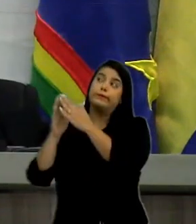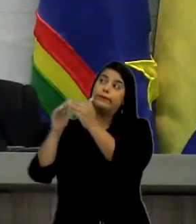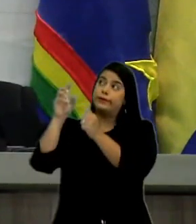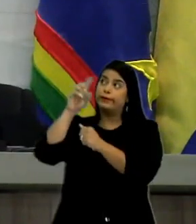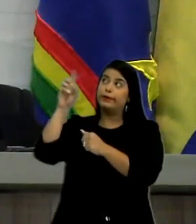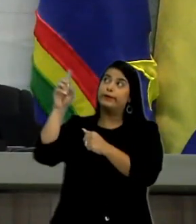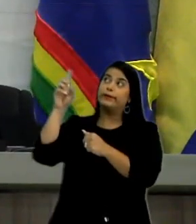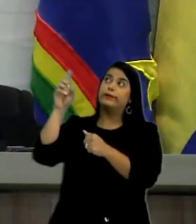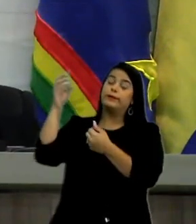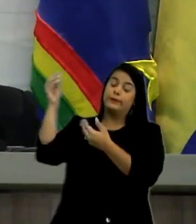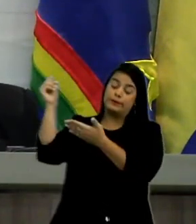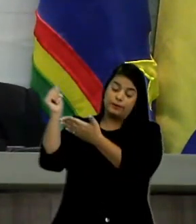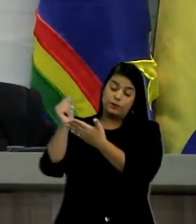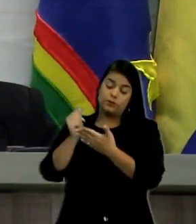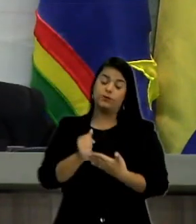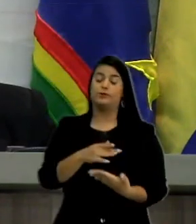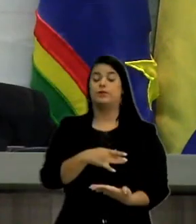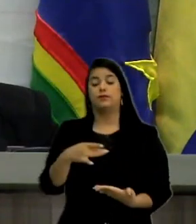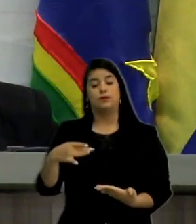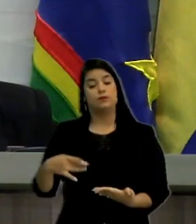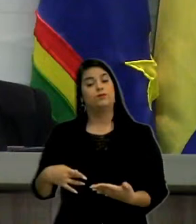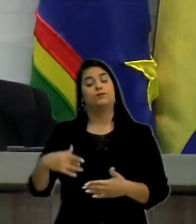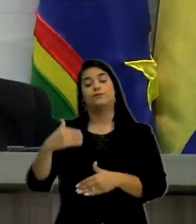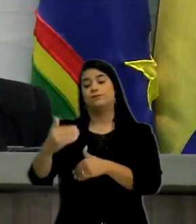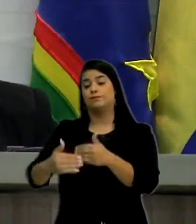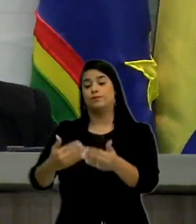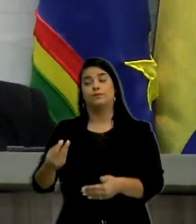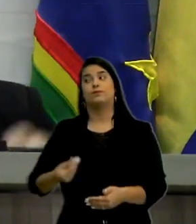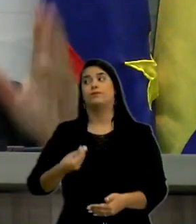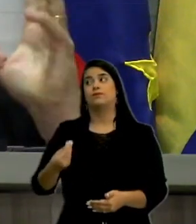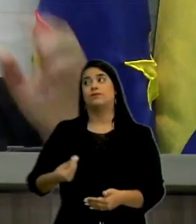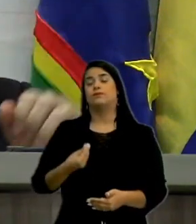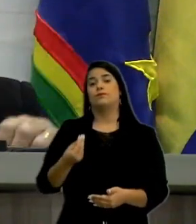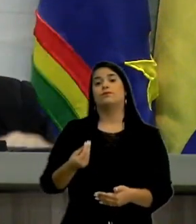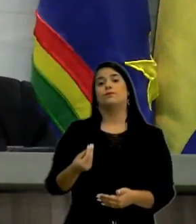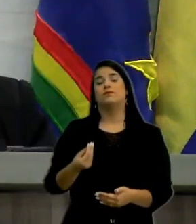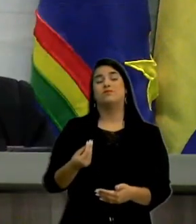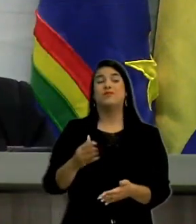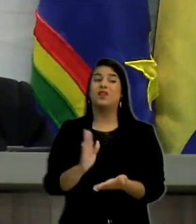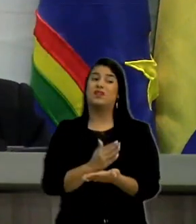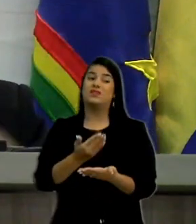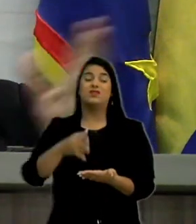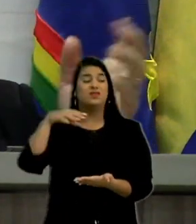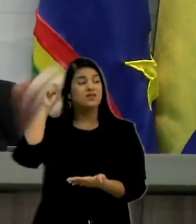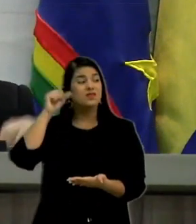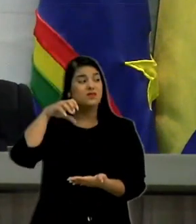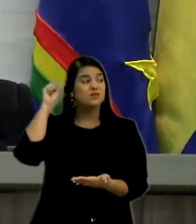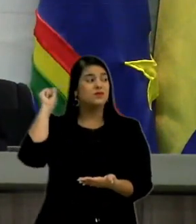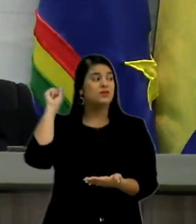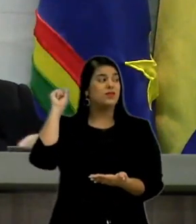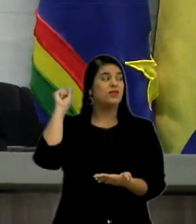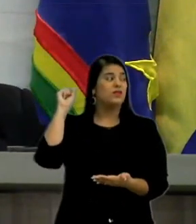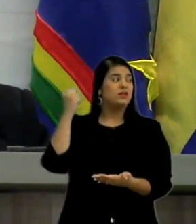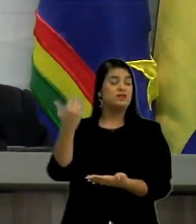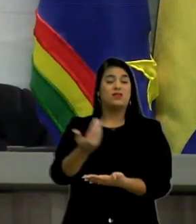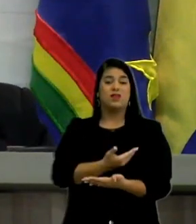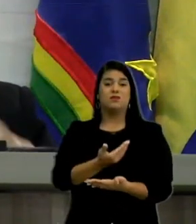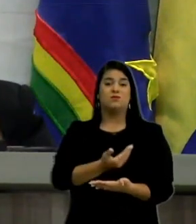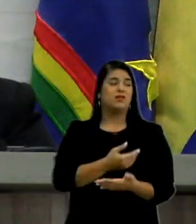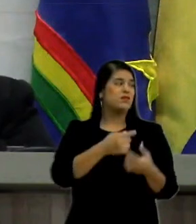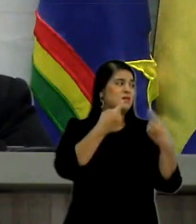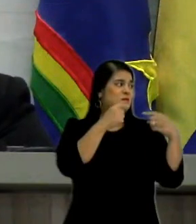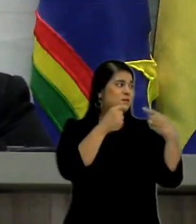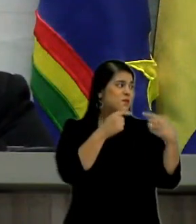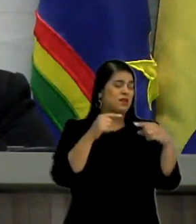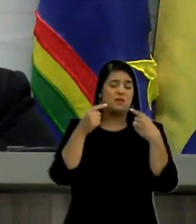saúde, para que possamos caminhar com a graça dEle. E às vezes aqui escutando colegas quando fala denigrir a imagem de outras pessoas.